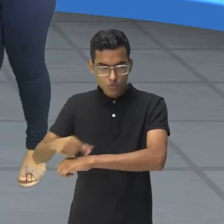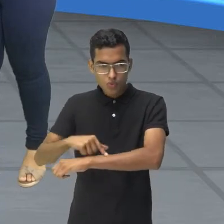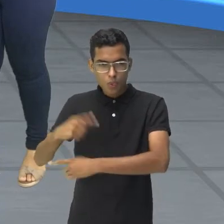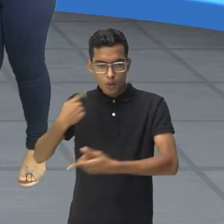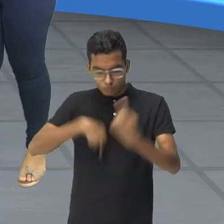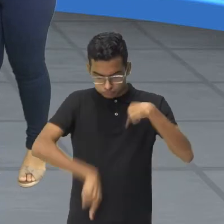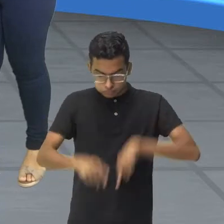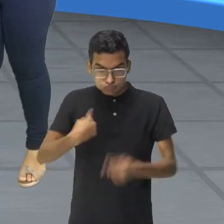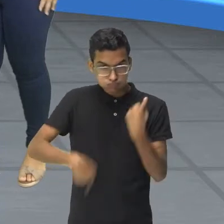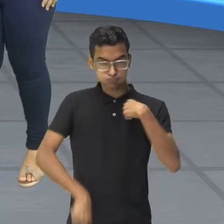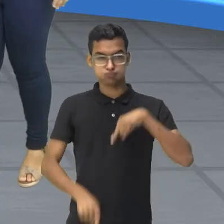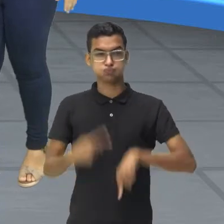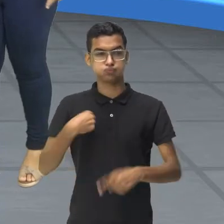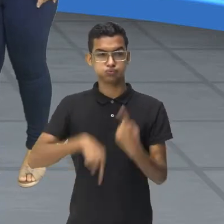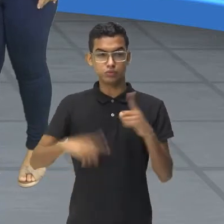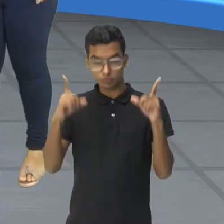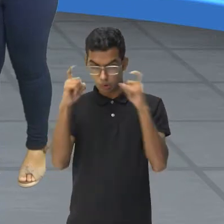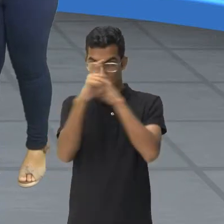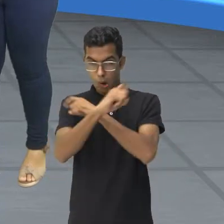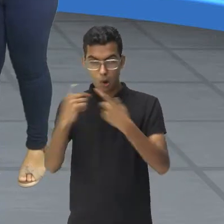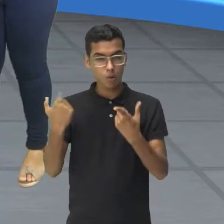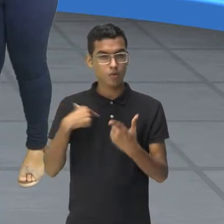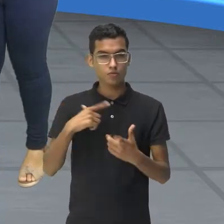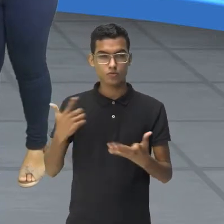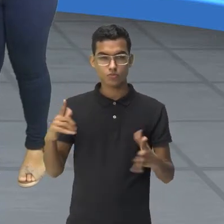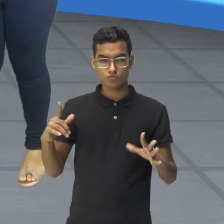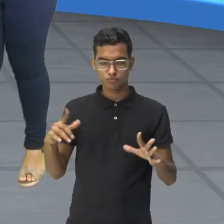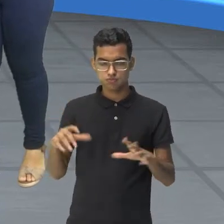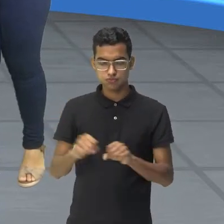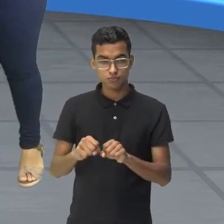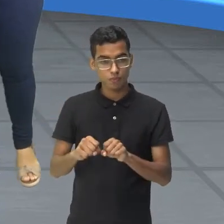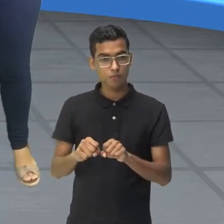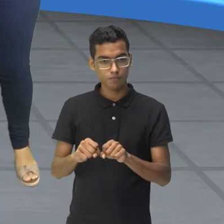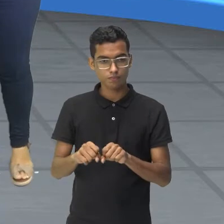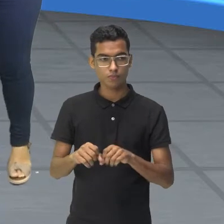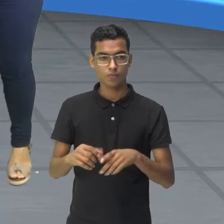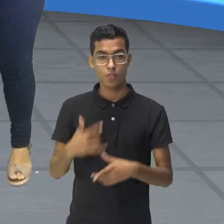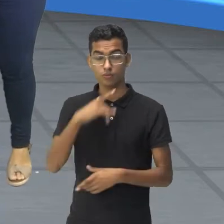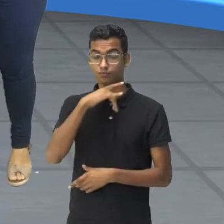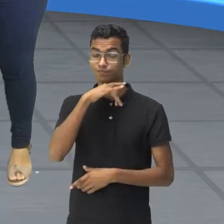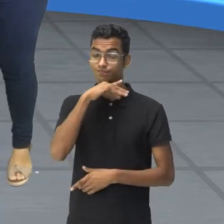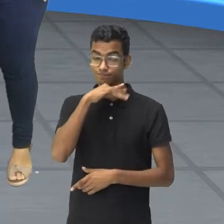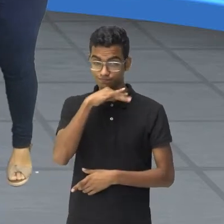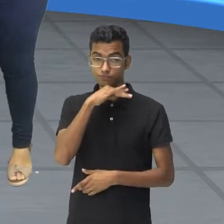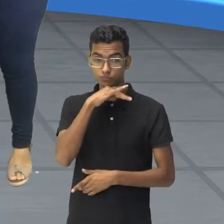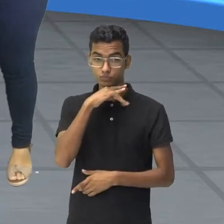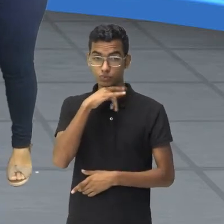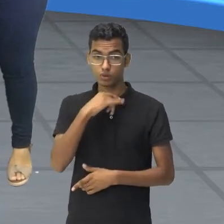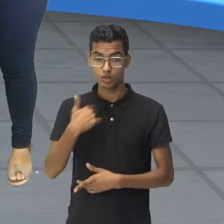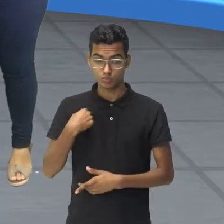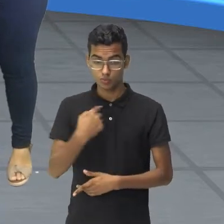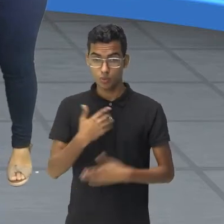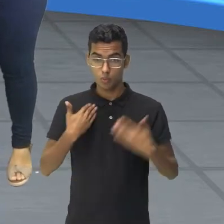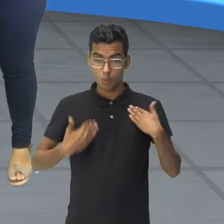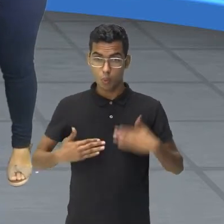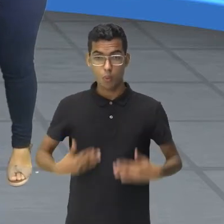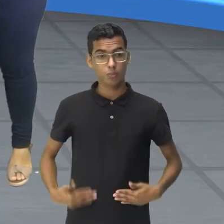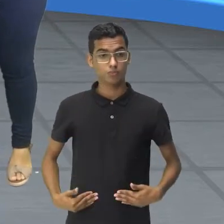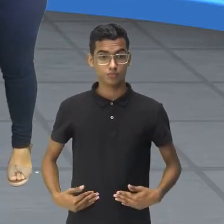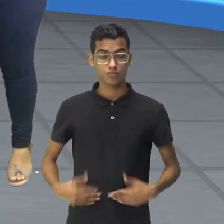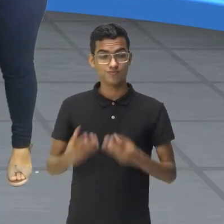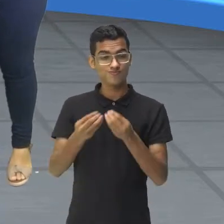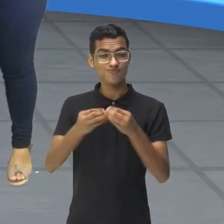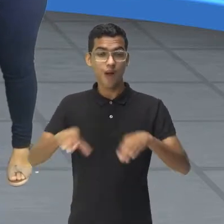ó, vai ficar impossibilitado de passar. E isso é muito ruim, porque o que acontece com o restante do nosso corpo? Fica